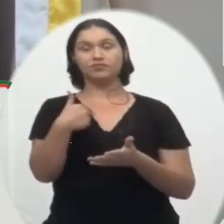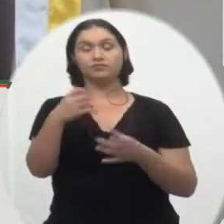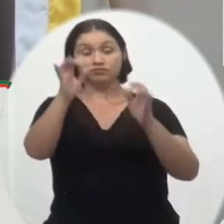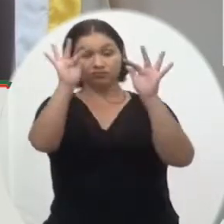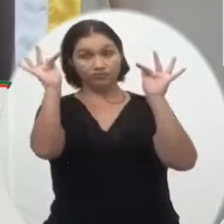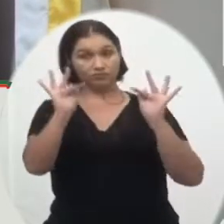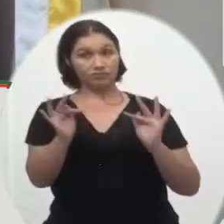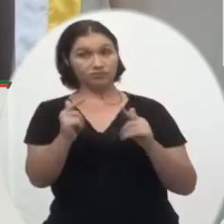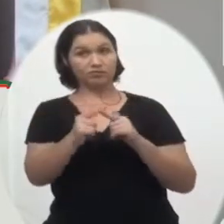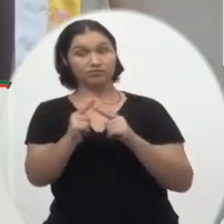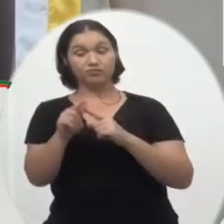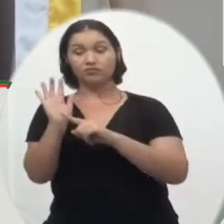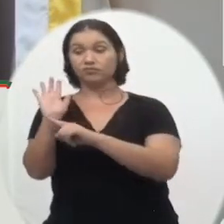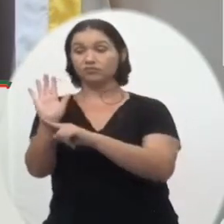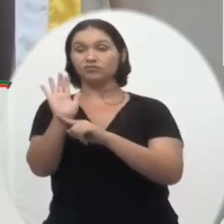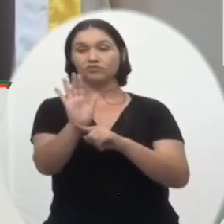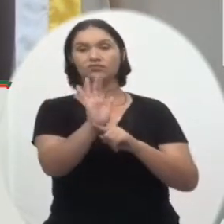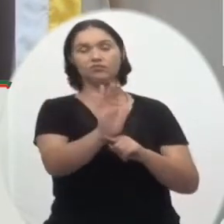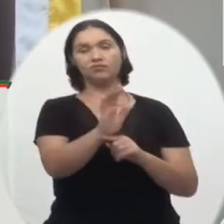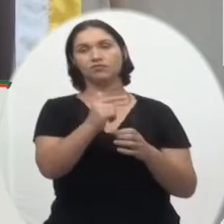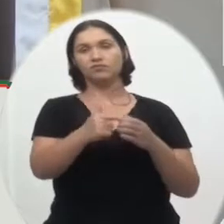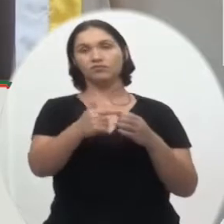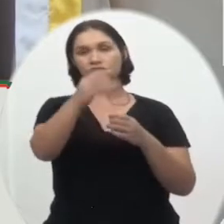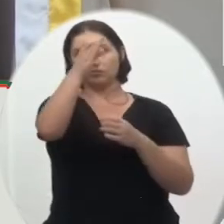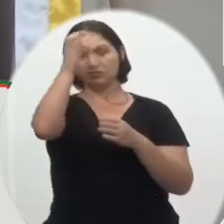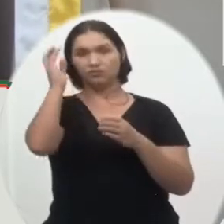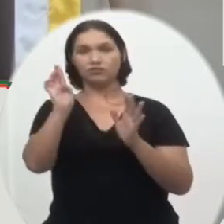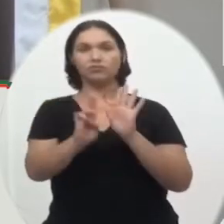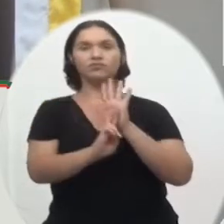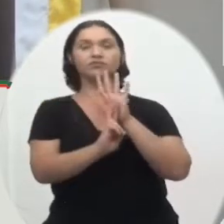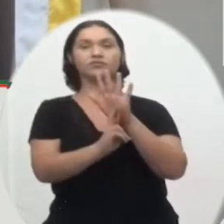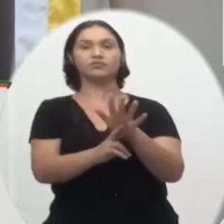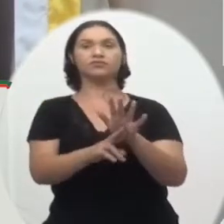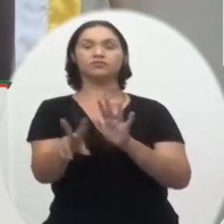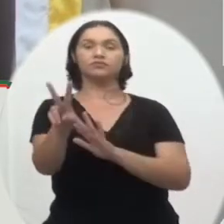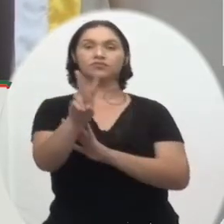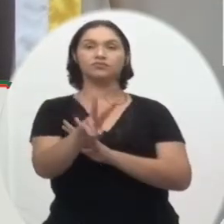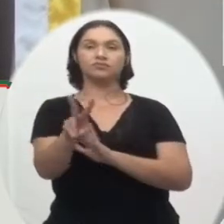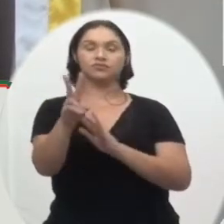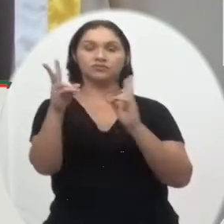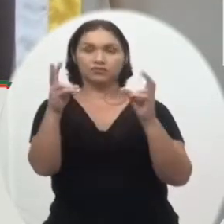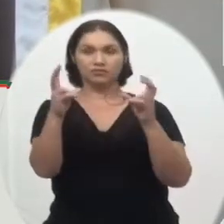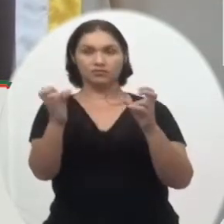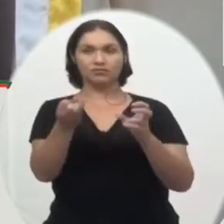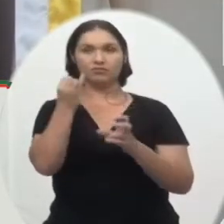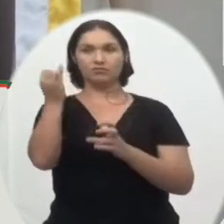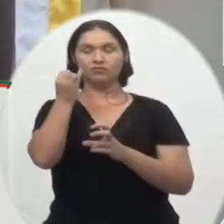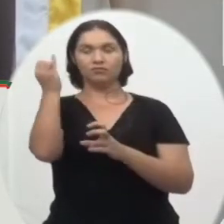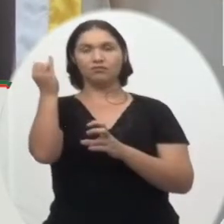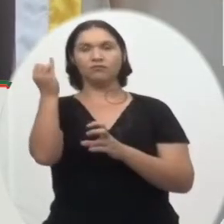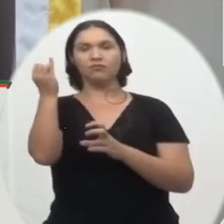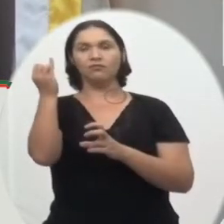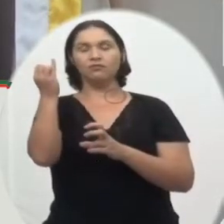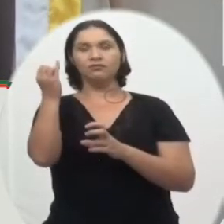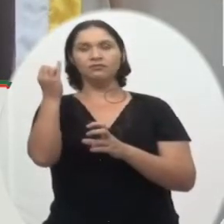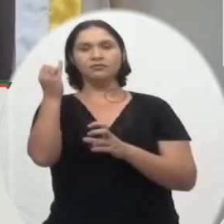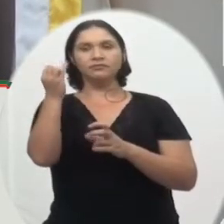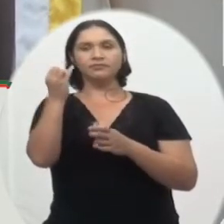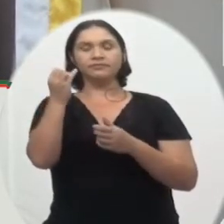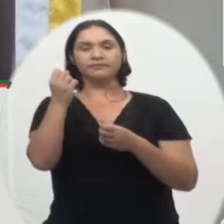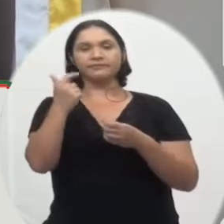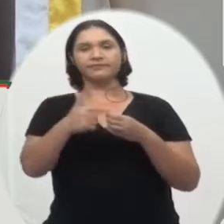cidade, representando todos os pares vereadores, uma pauta tão importante para a nossa cidade, que esta semana vamos